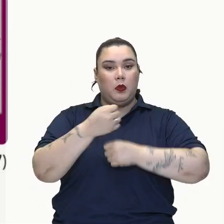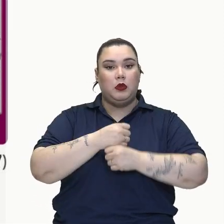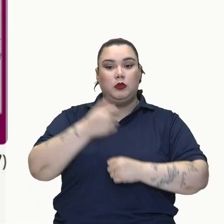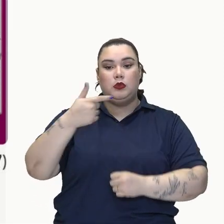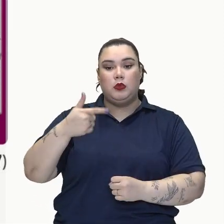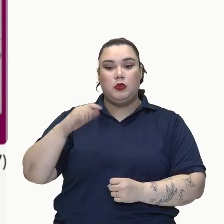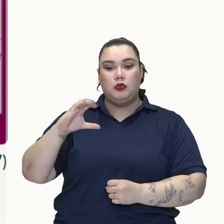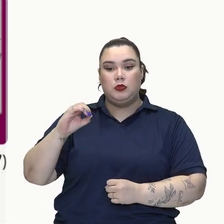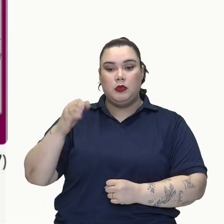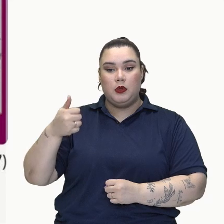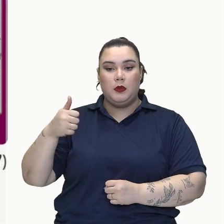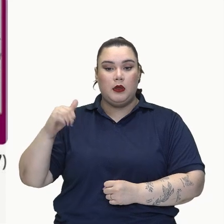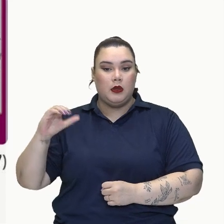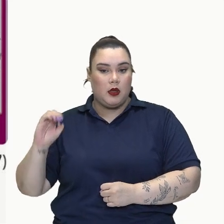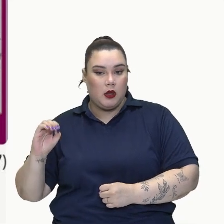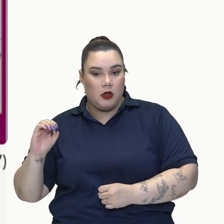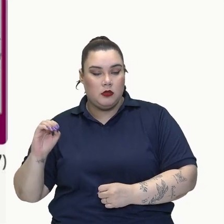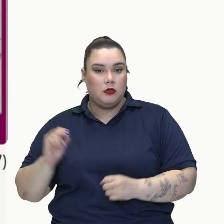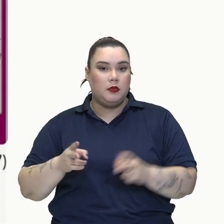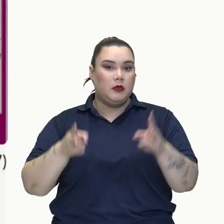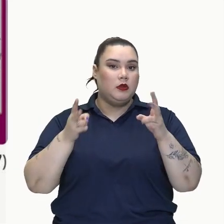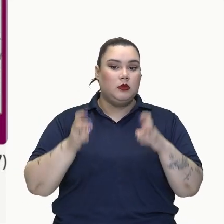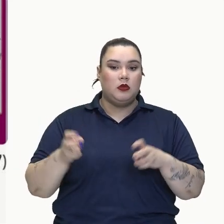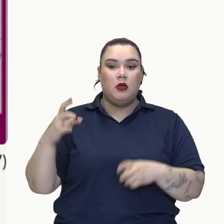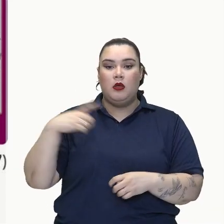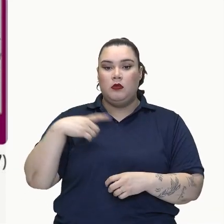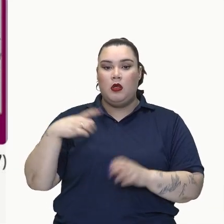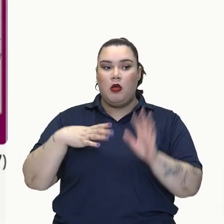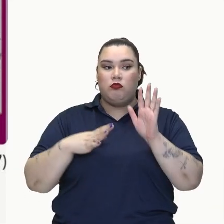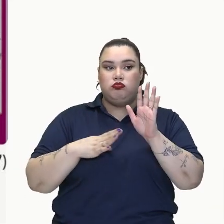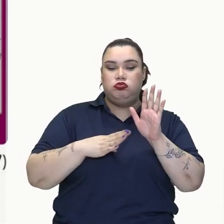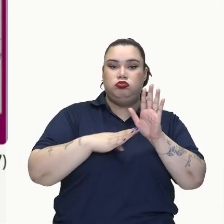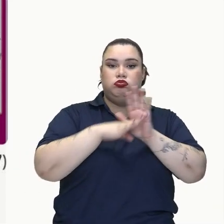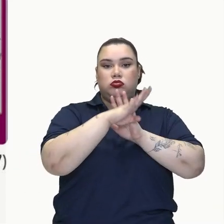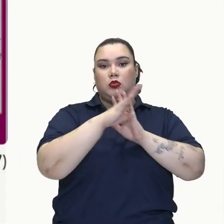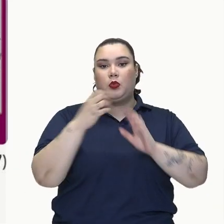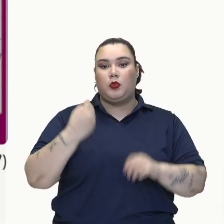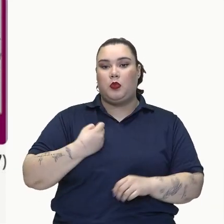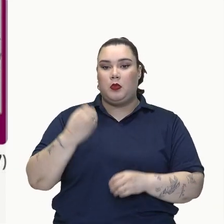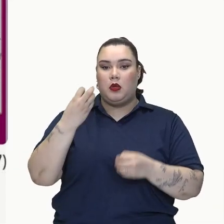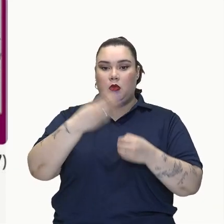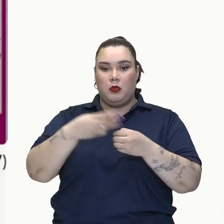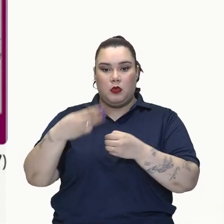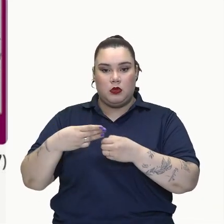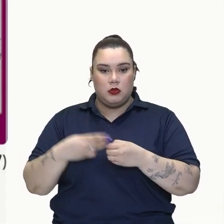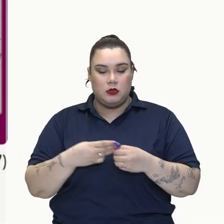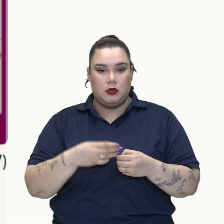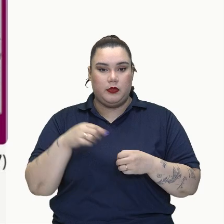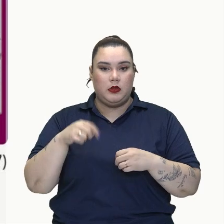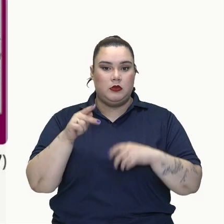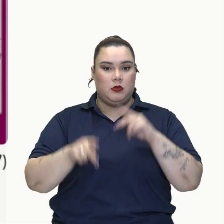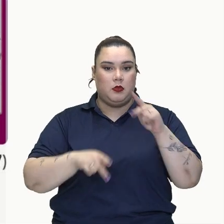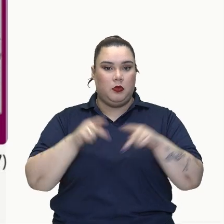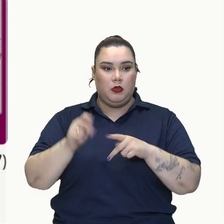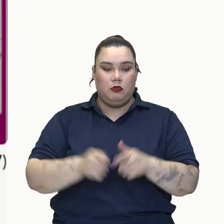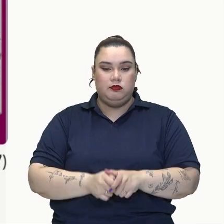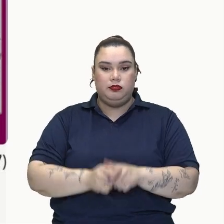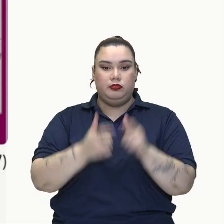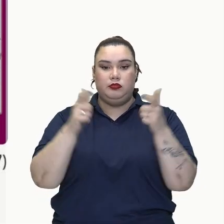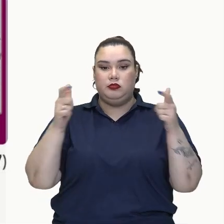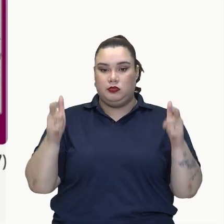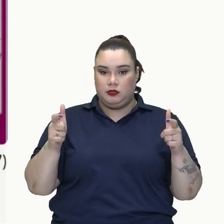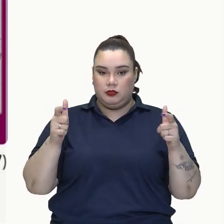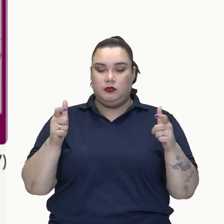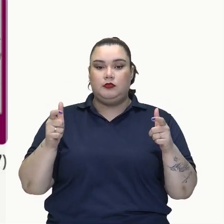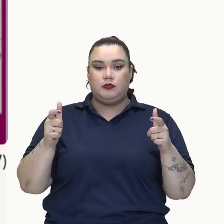que nós aumentou o número de municípios com essa população.